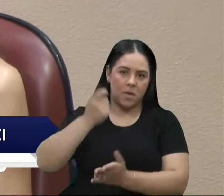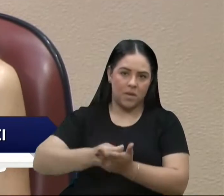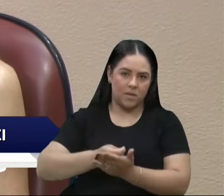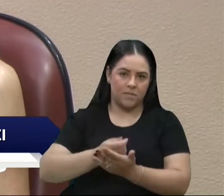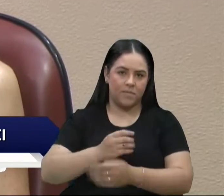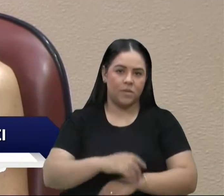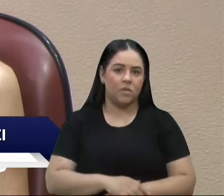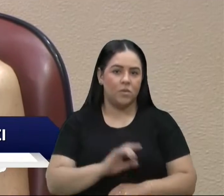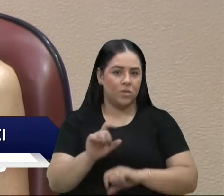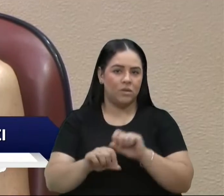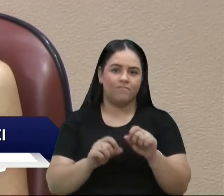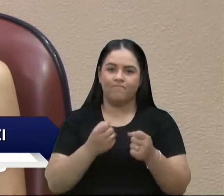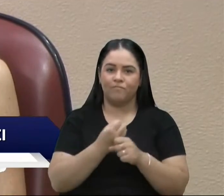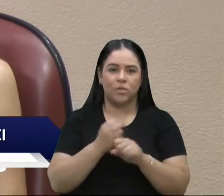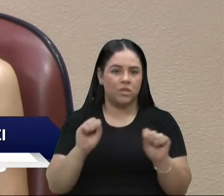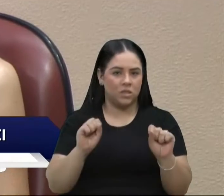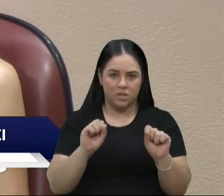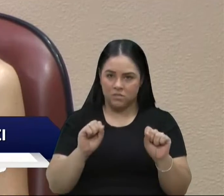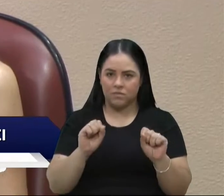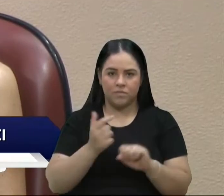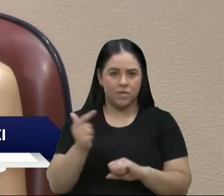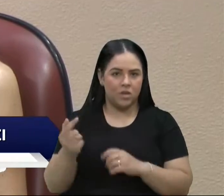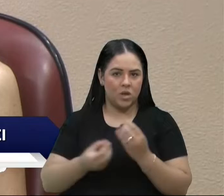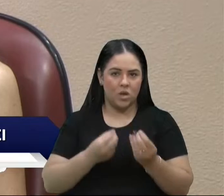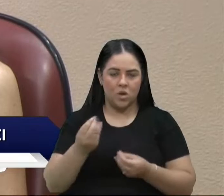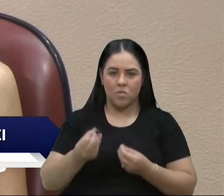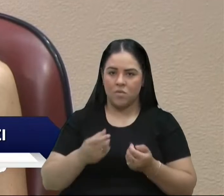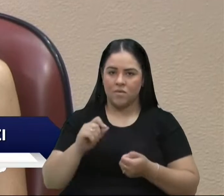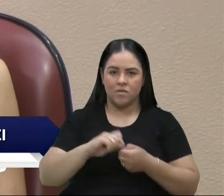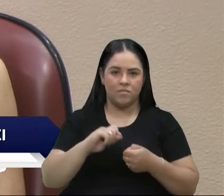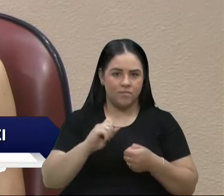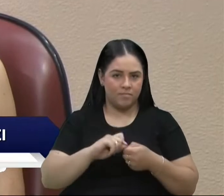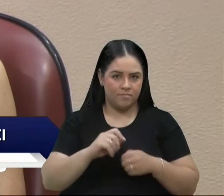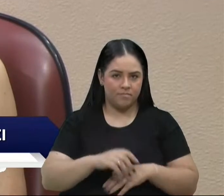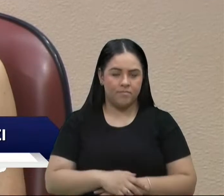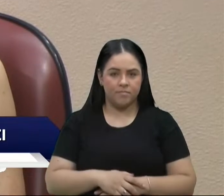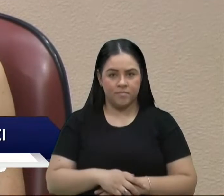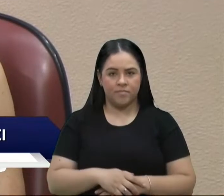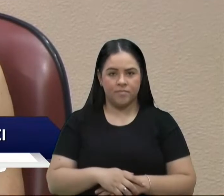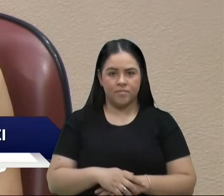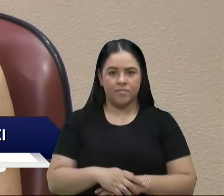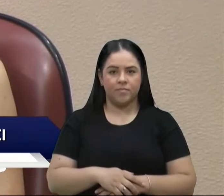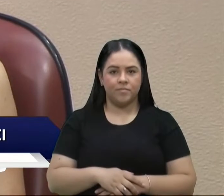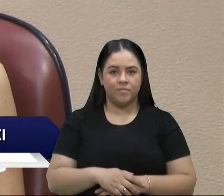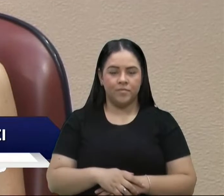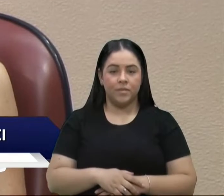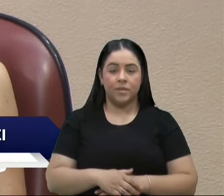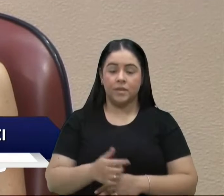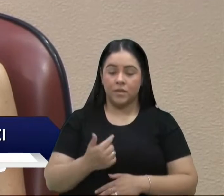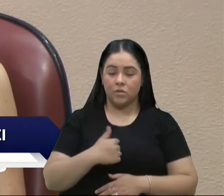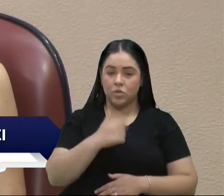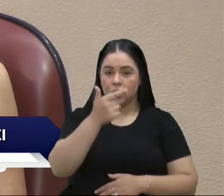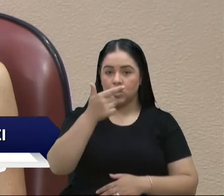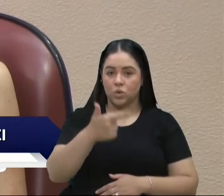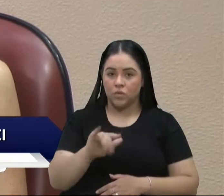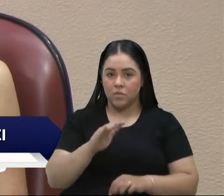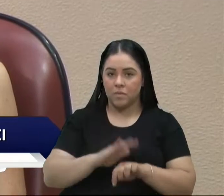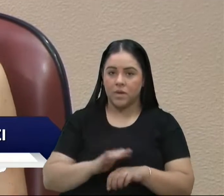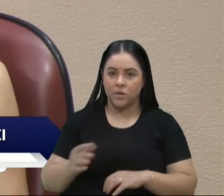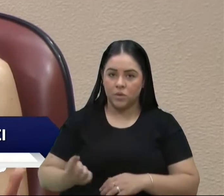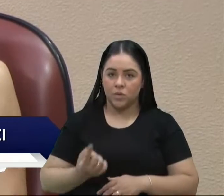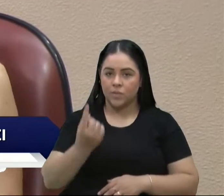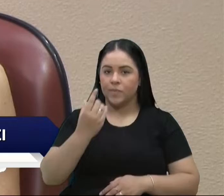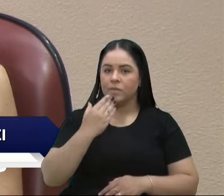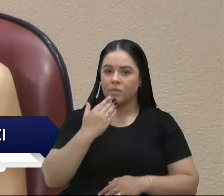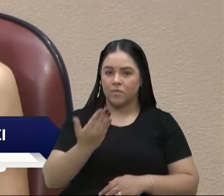Algo que não foi possível e que não está sendo possível de fazer. E aqui eu trago mais uma vez um pedido de